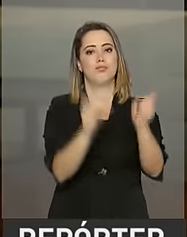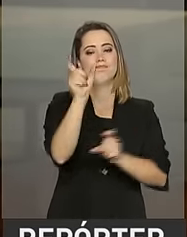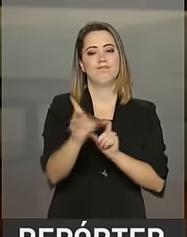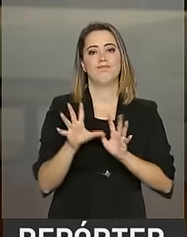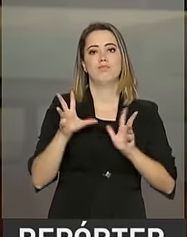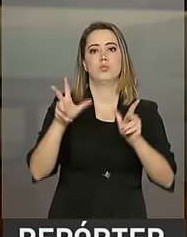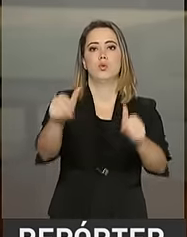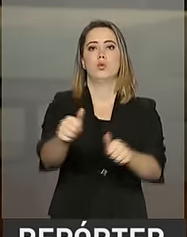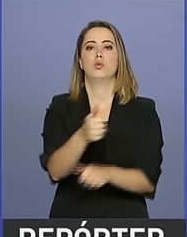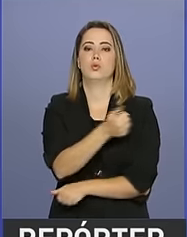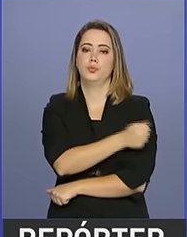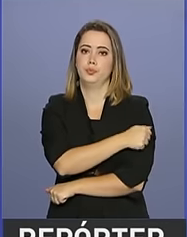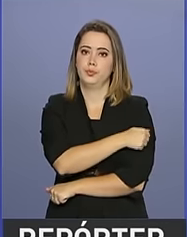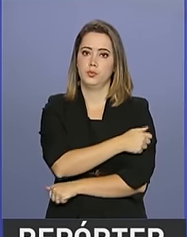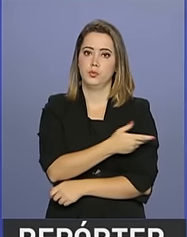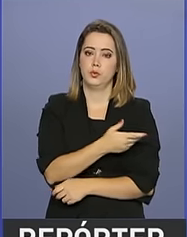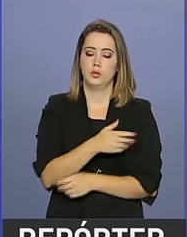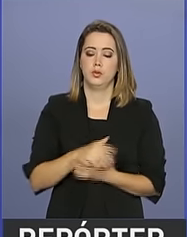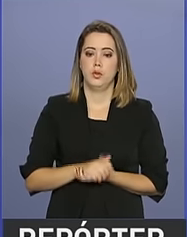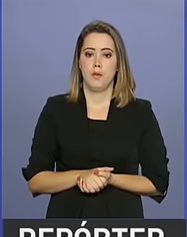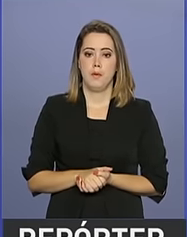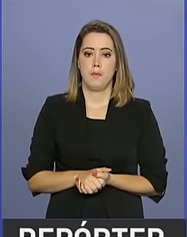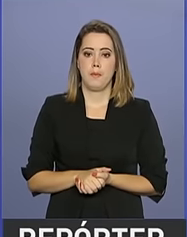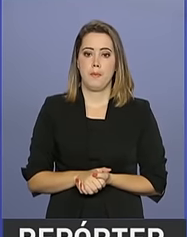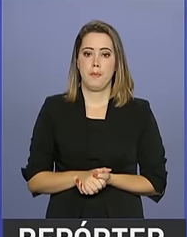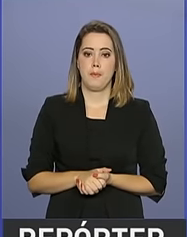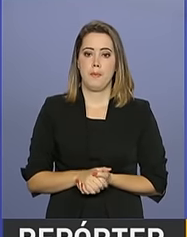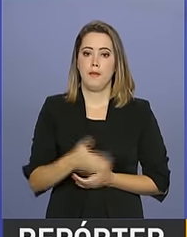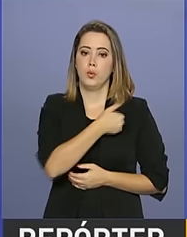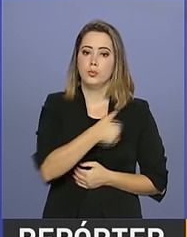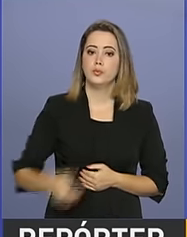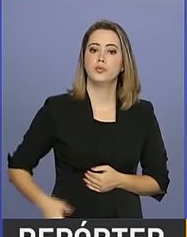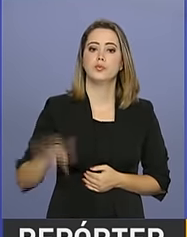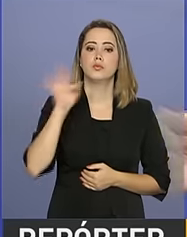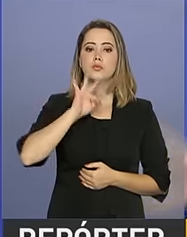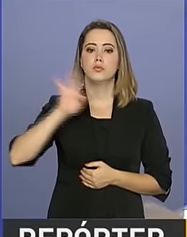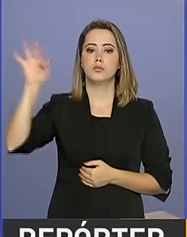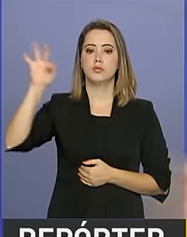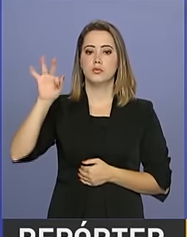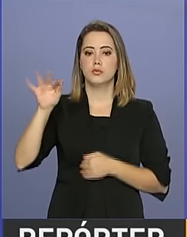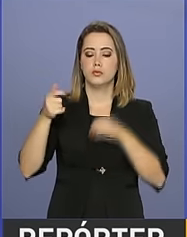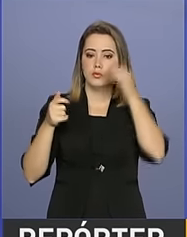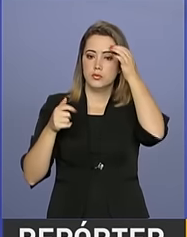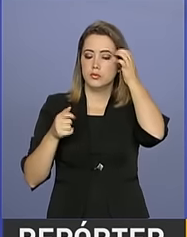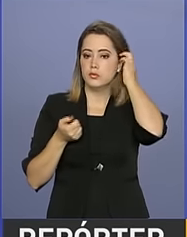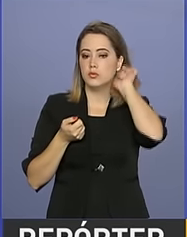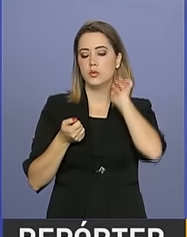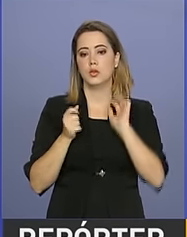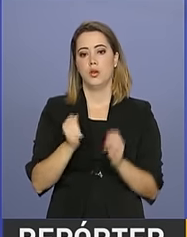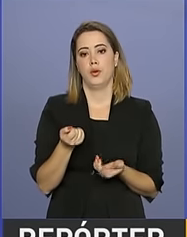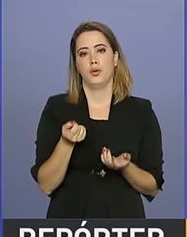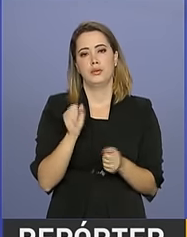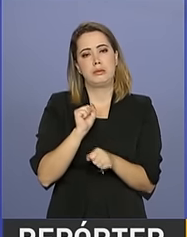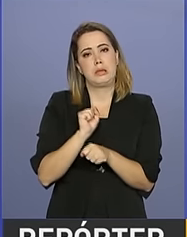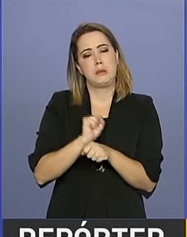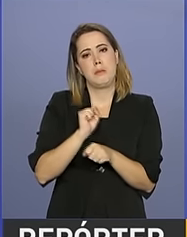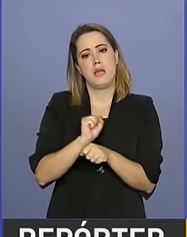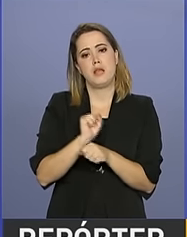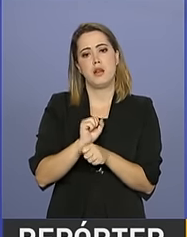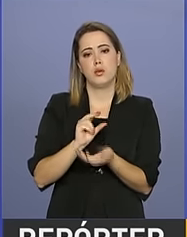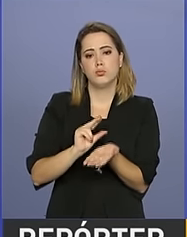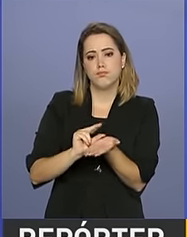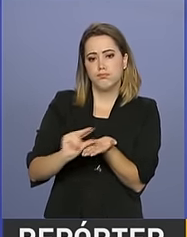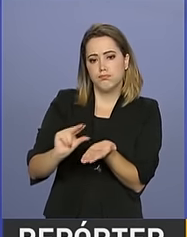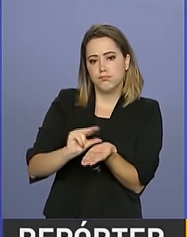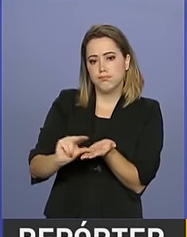o país à medida em que o governo federal não reajusta o valor do repasse de um programa nacional como